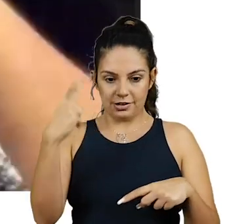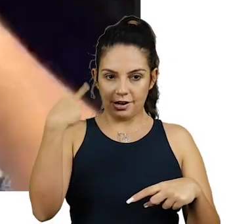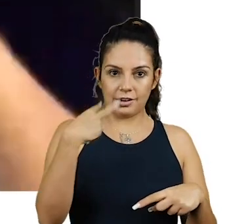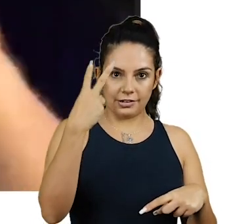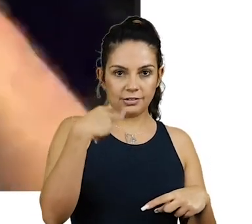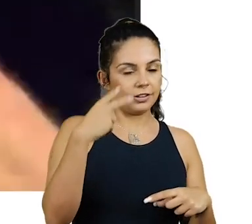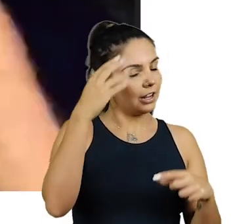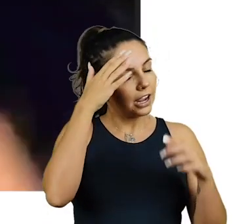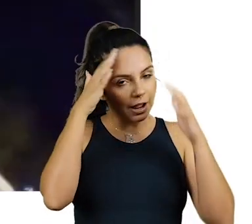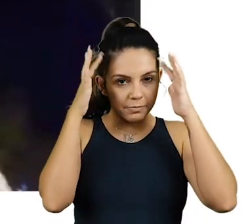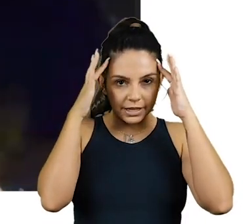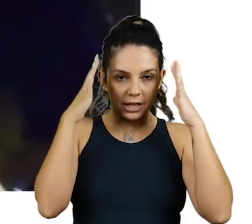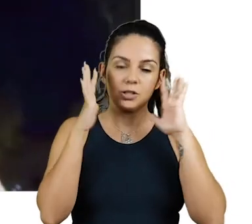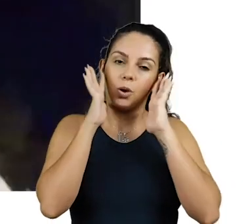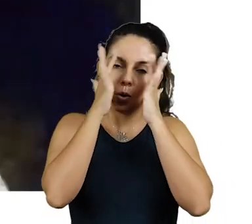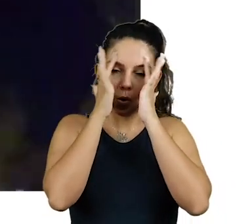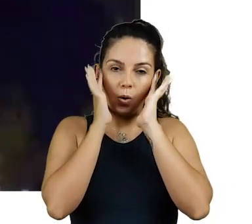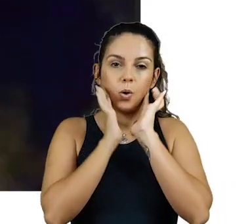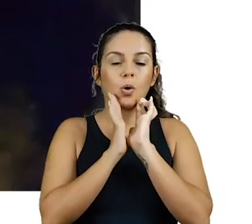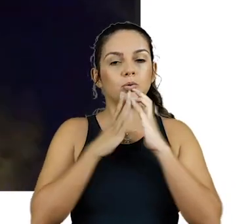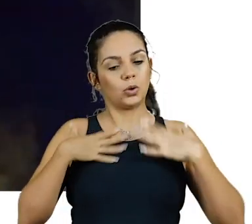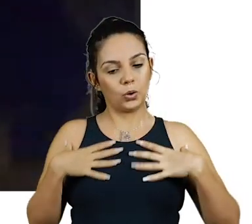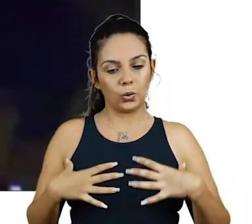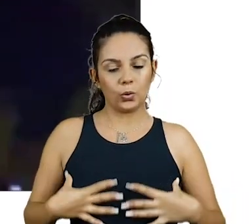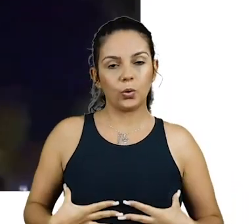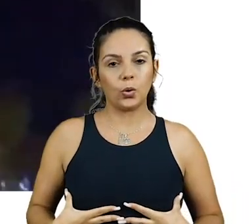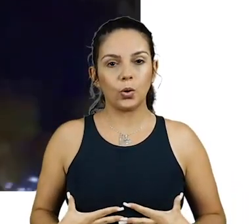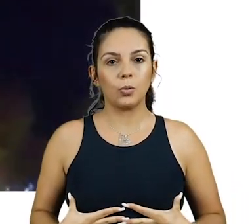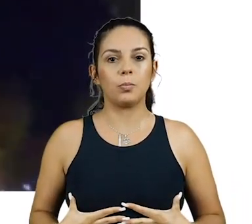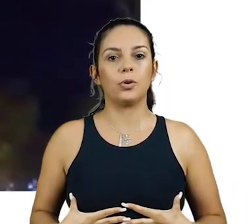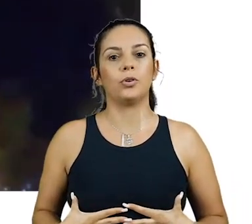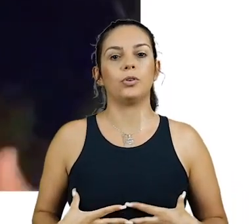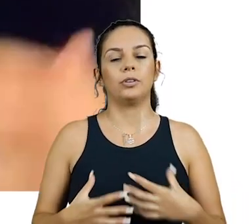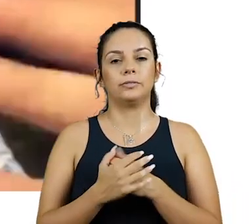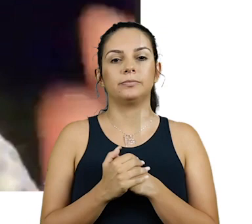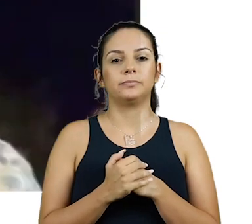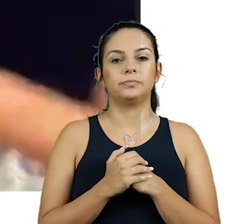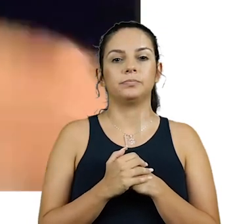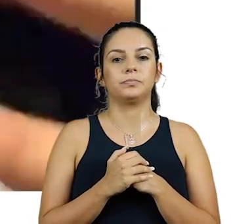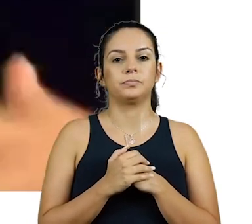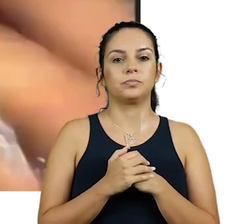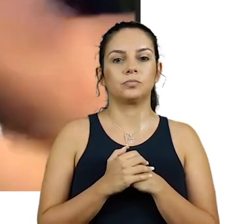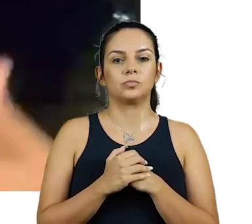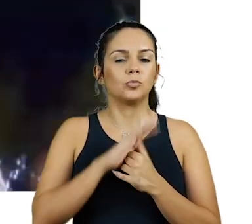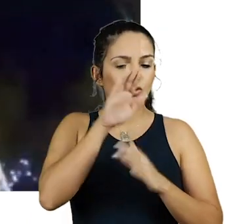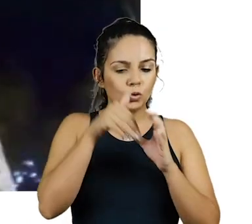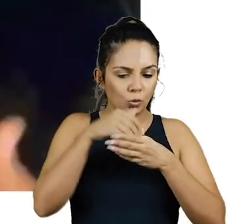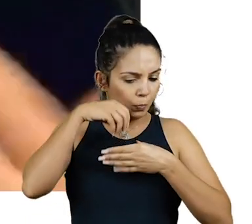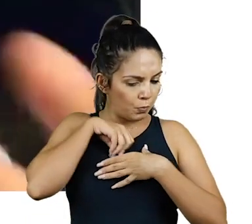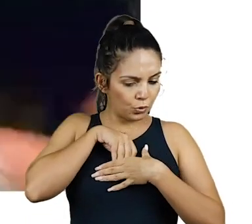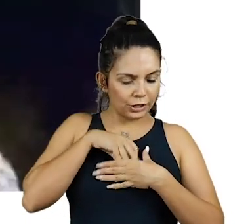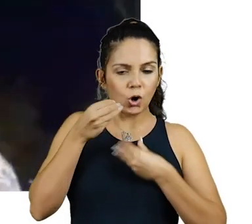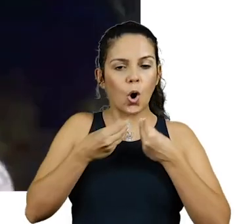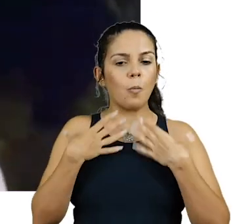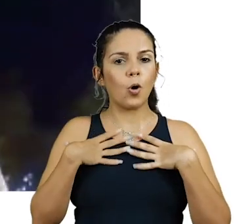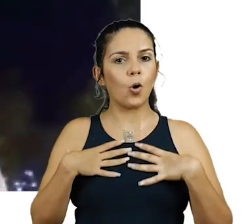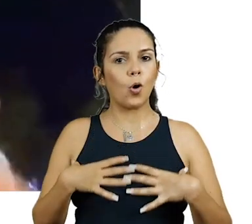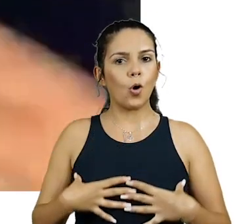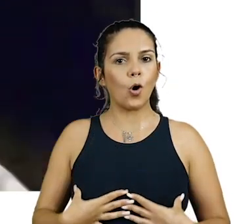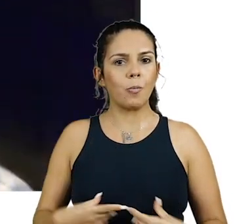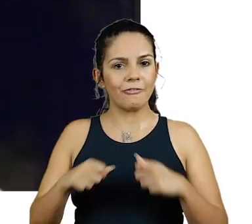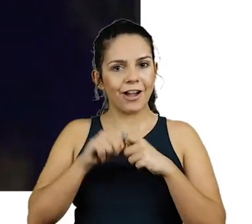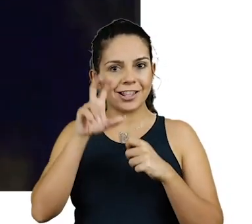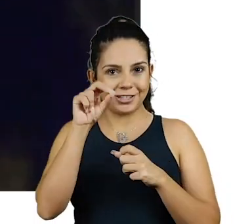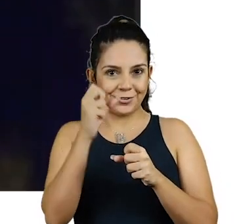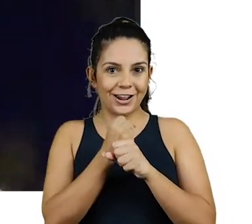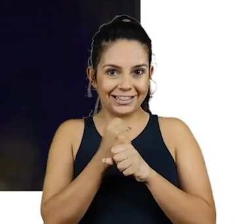literalmente, cabeça, rosto, corpo, vísceras, como é que esse corpo, como é que esse cara faz 50